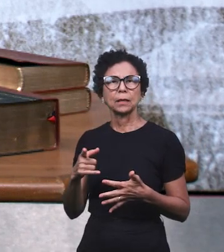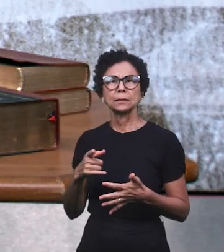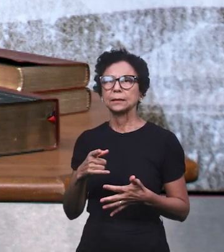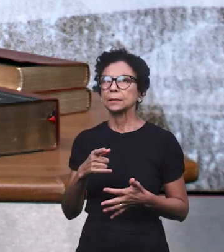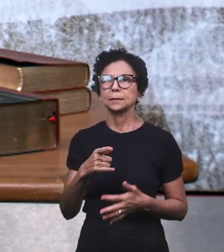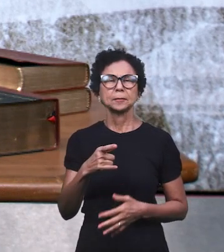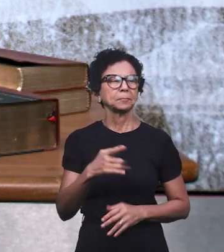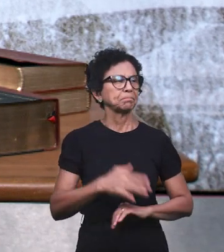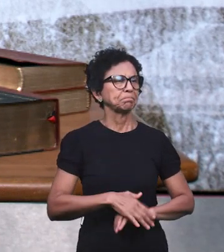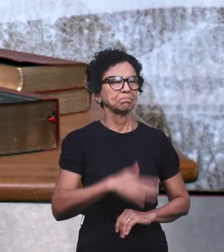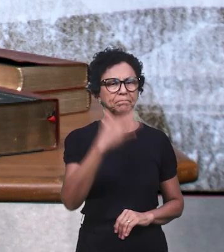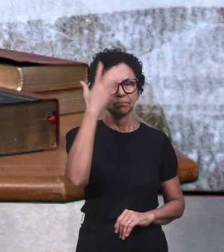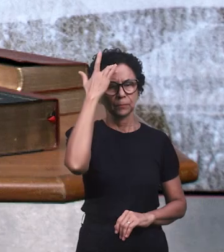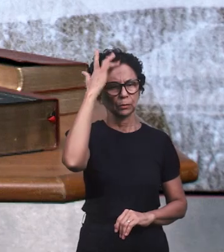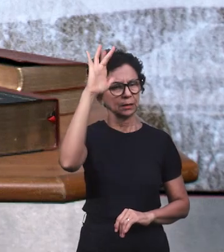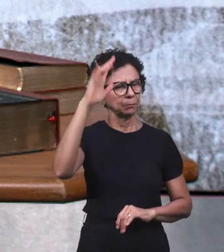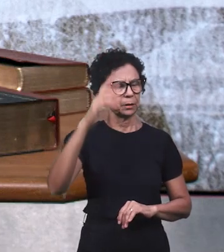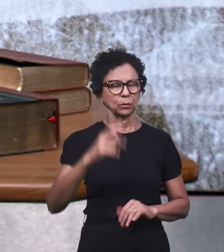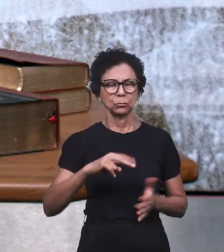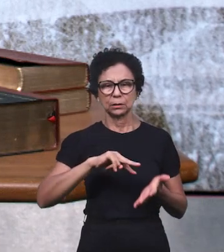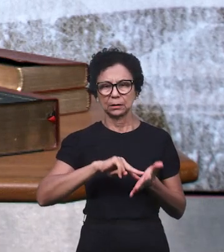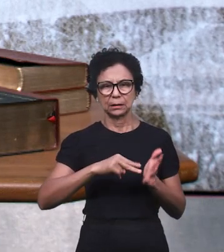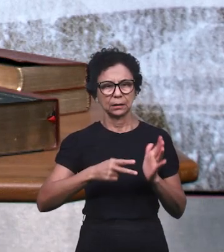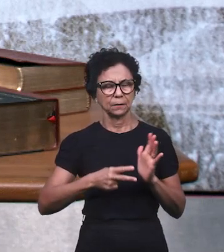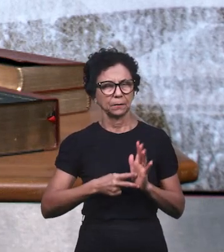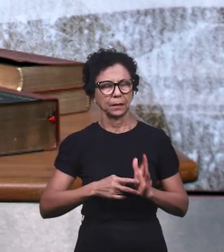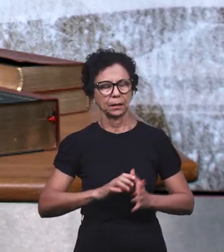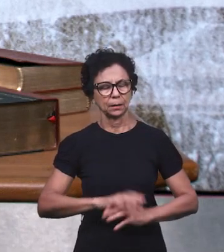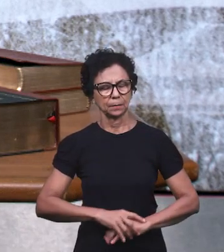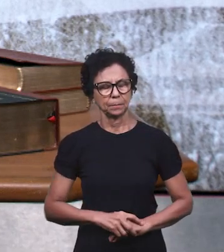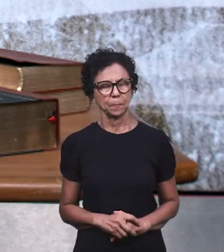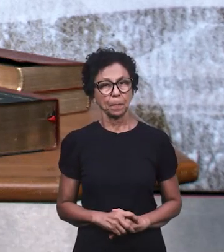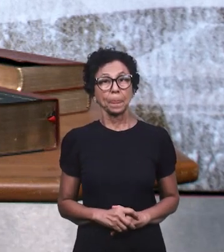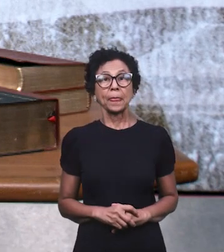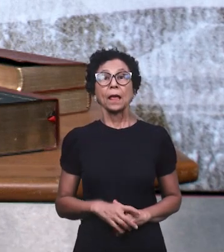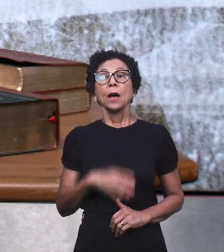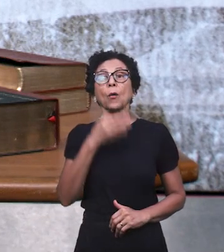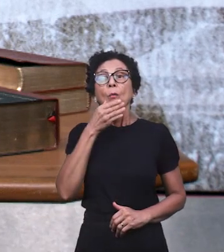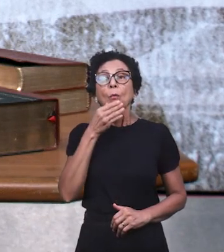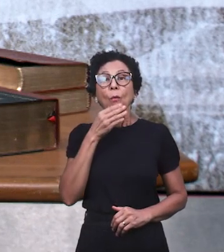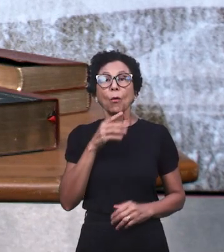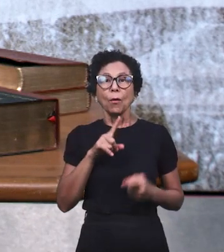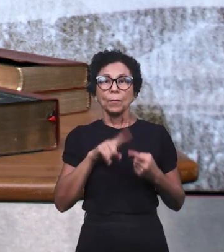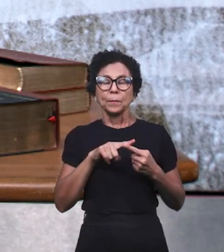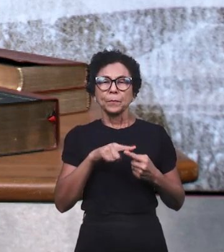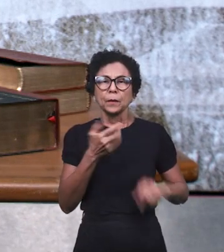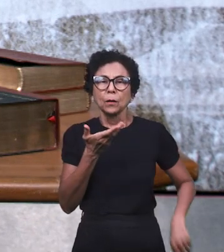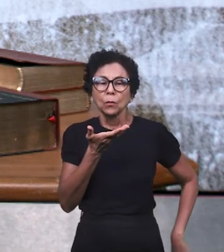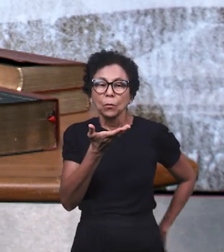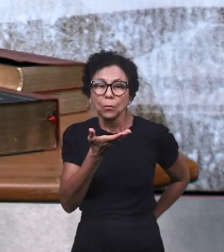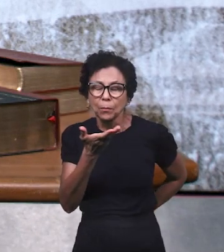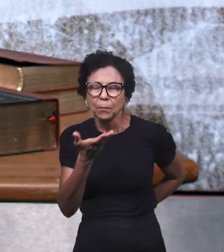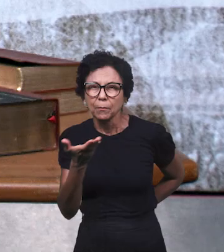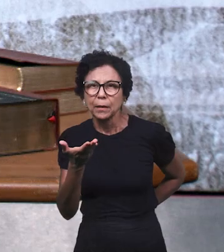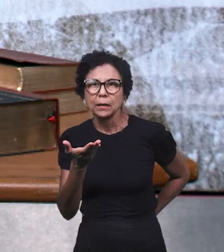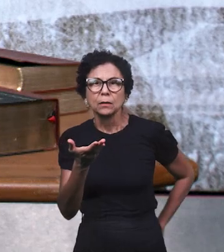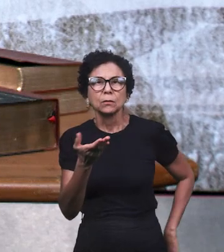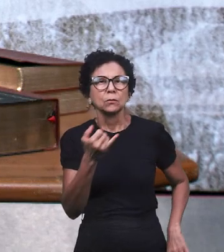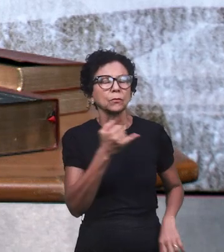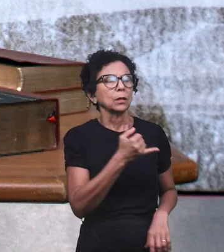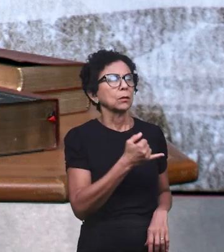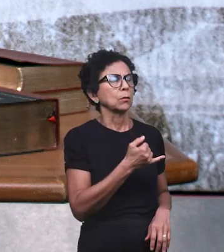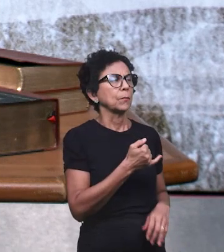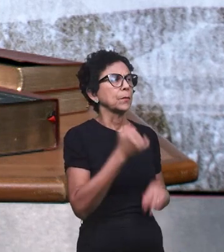Então falou o copeiro-mor a Faraó, dizendo: dos meus pecados me lembro